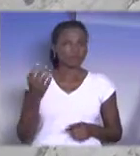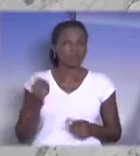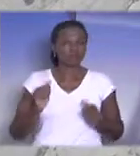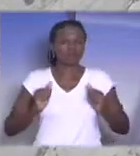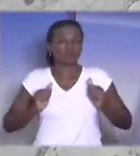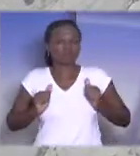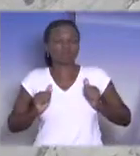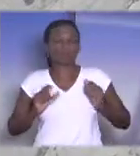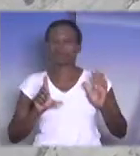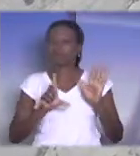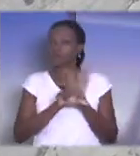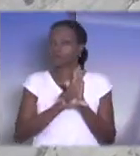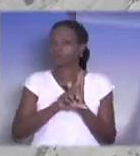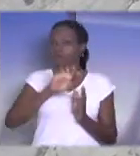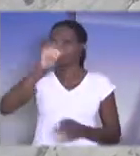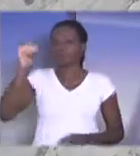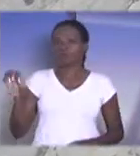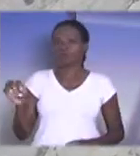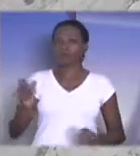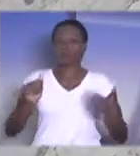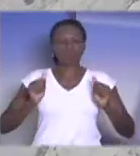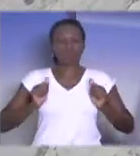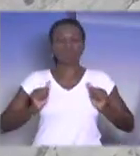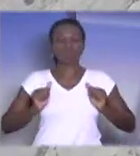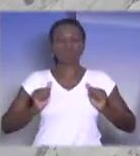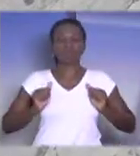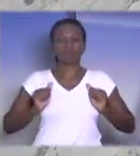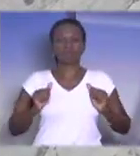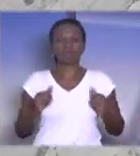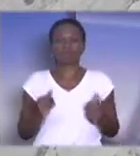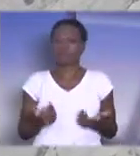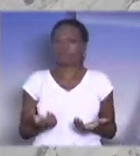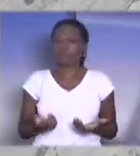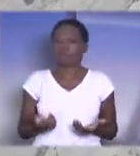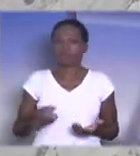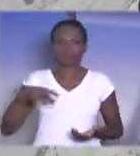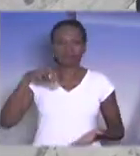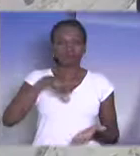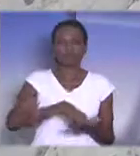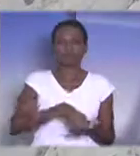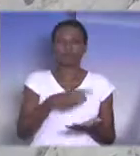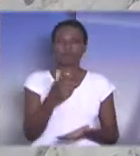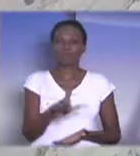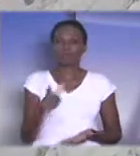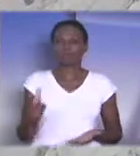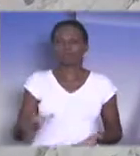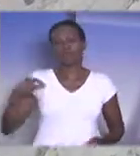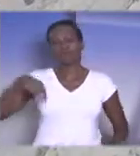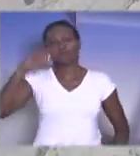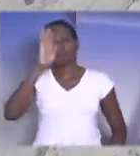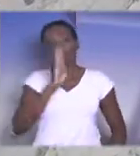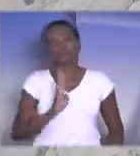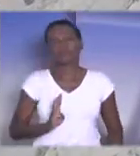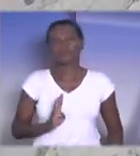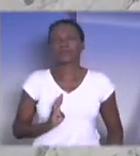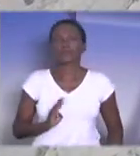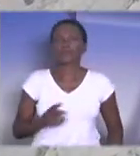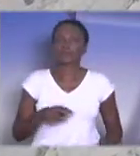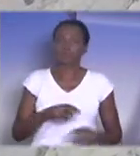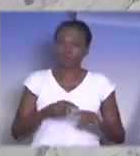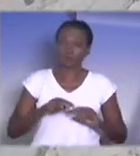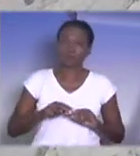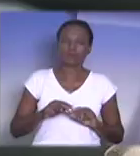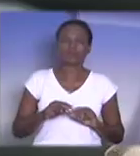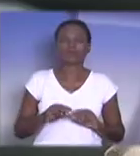causa da omissão do Estado, por causa da impunibilidade que existe no Estado brasileiro. Então, nós temos que